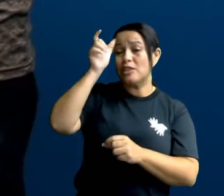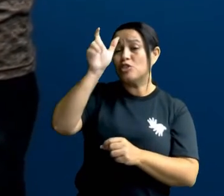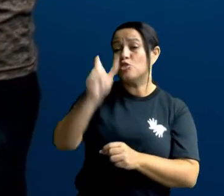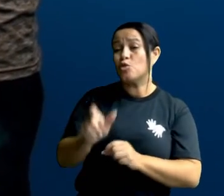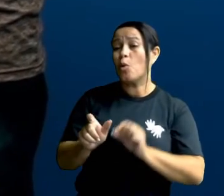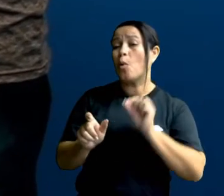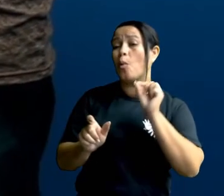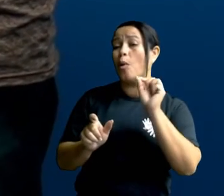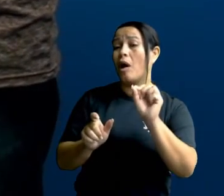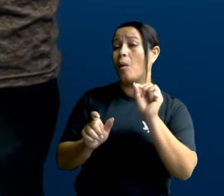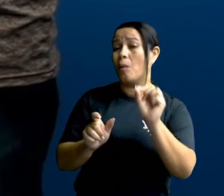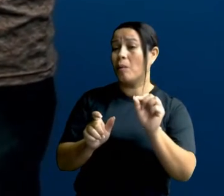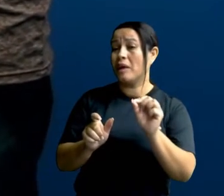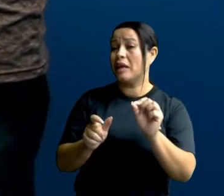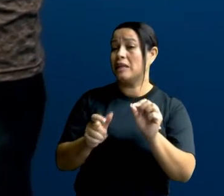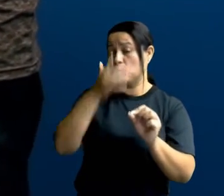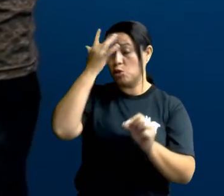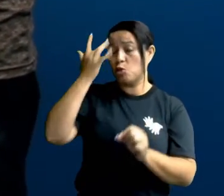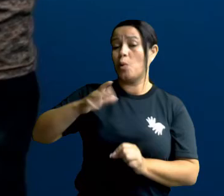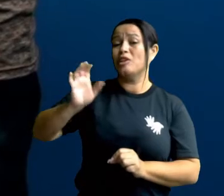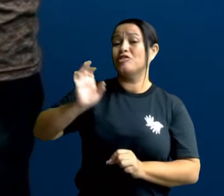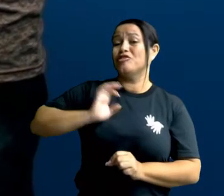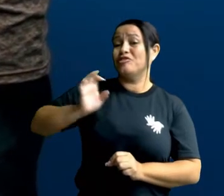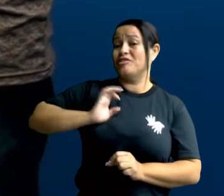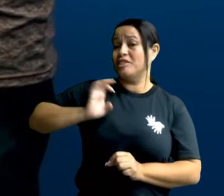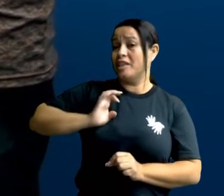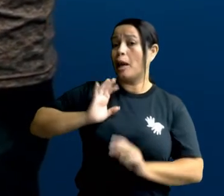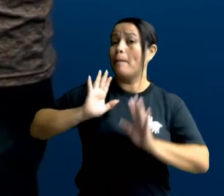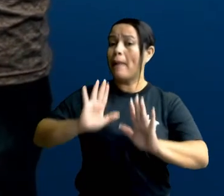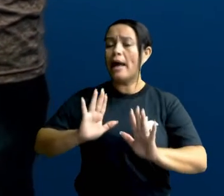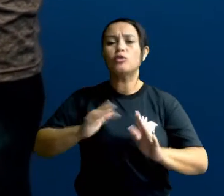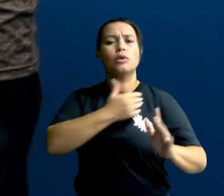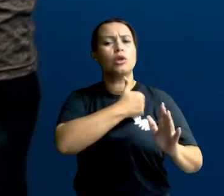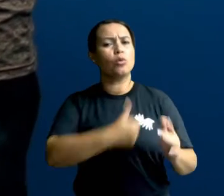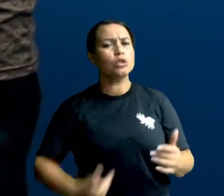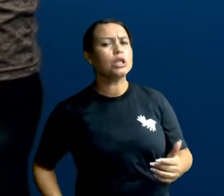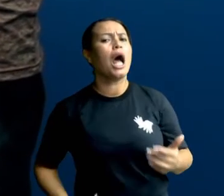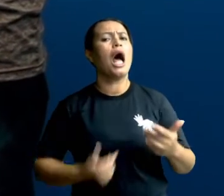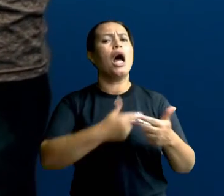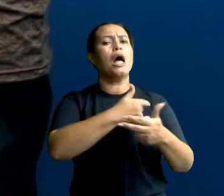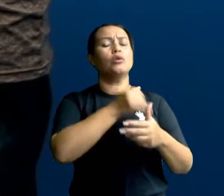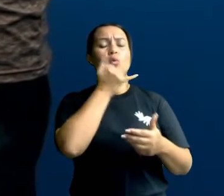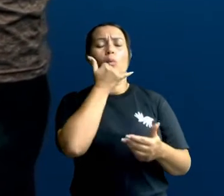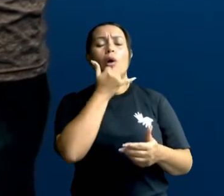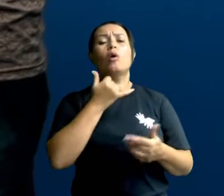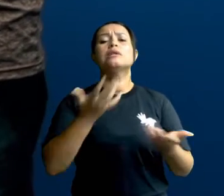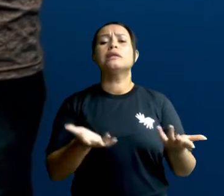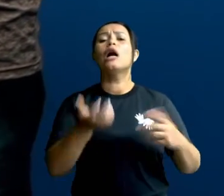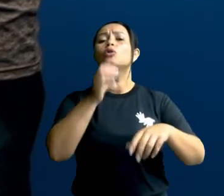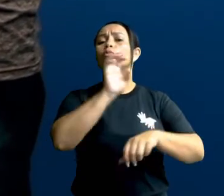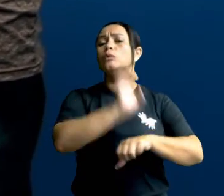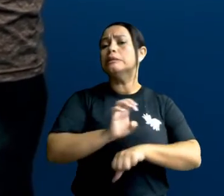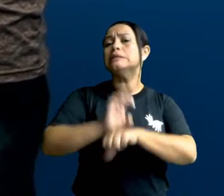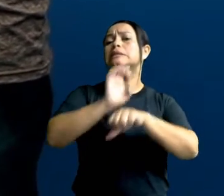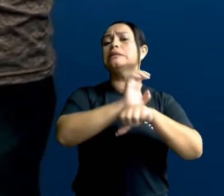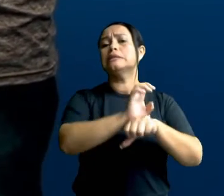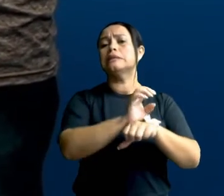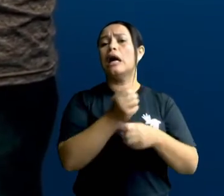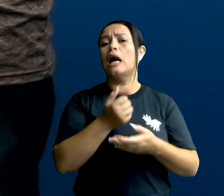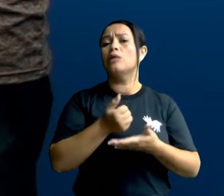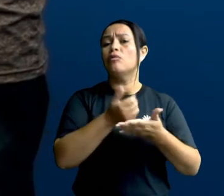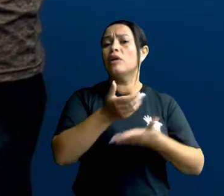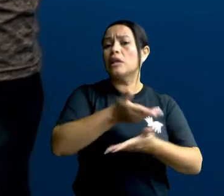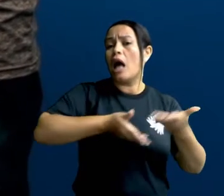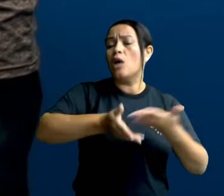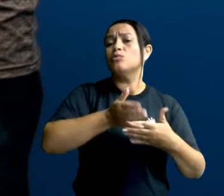está na mão do Estado, não tem projetos desenvolvidos socialmente para atender os interesses da população daquele país e você